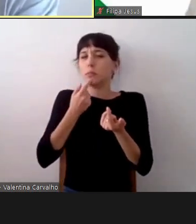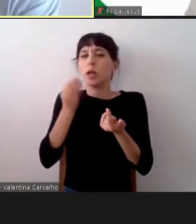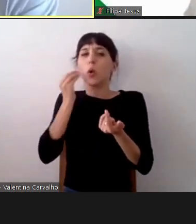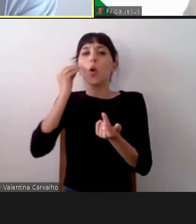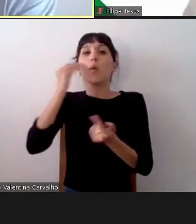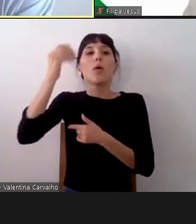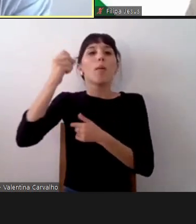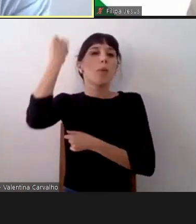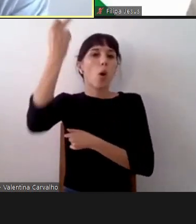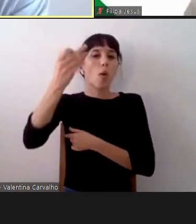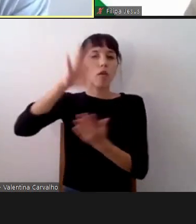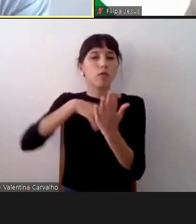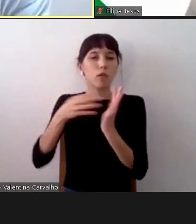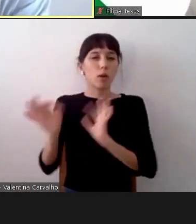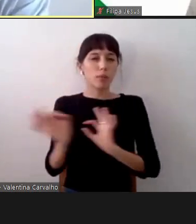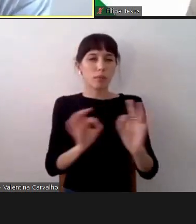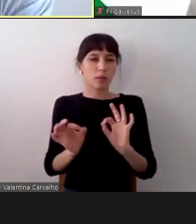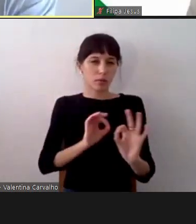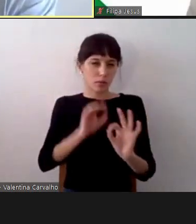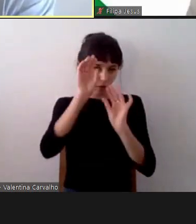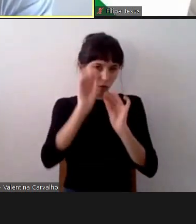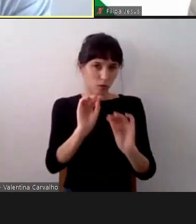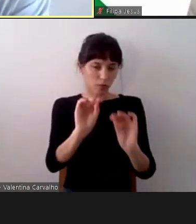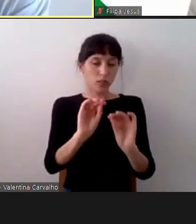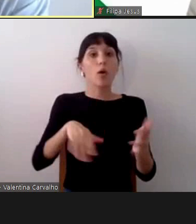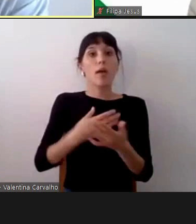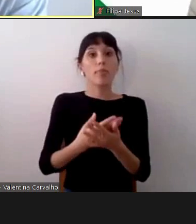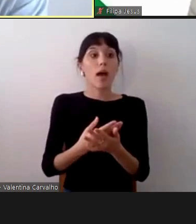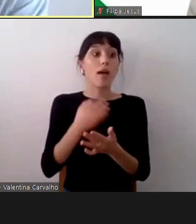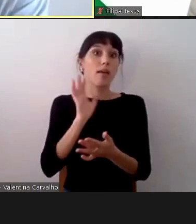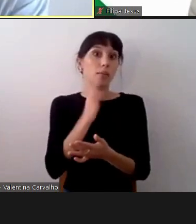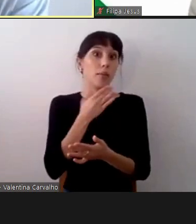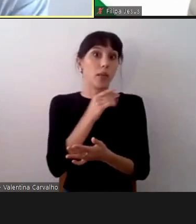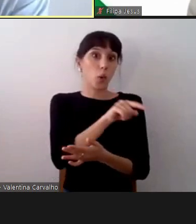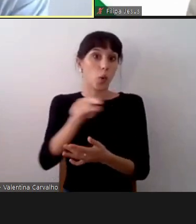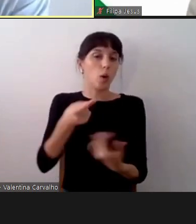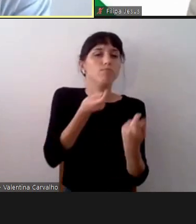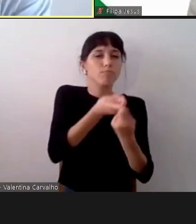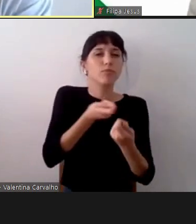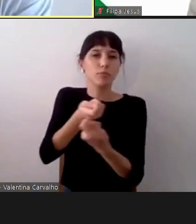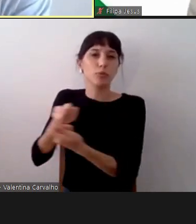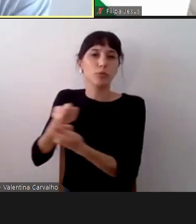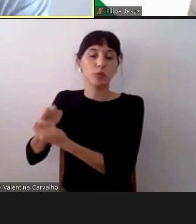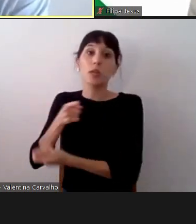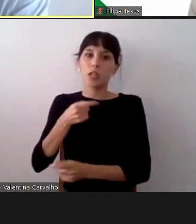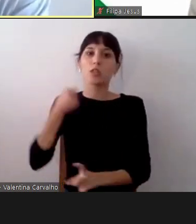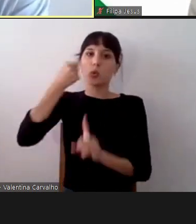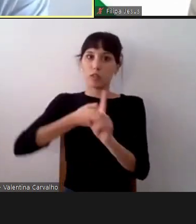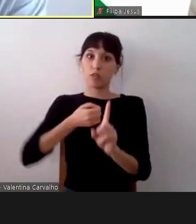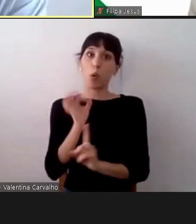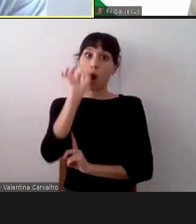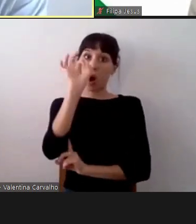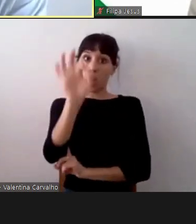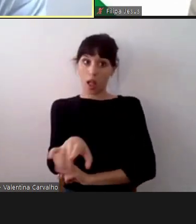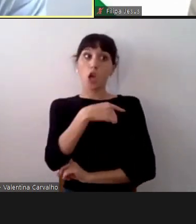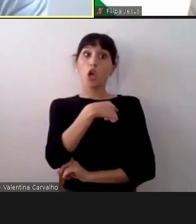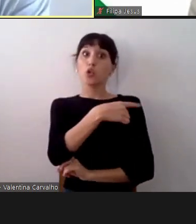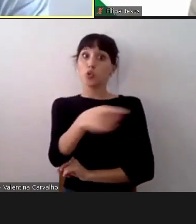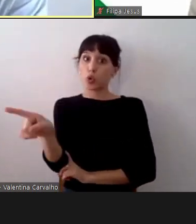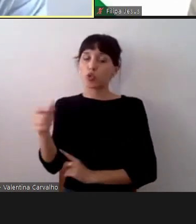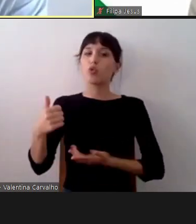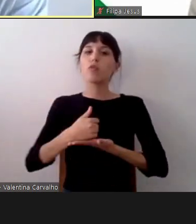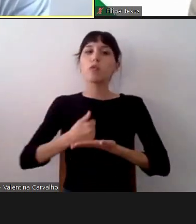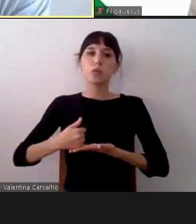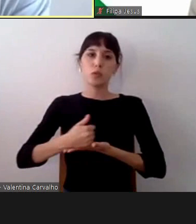formação e darmos as respostas que são as mais adequadas para cada momento. Portanto, este também é um desafio que deixo a todos os trabalhadores, de